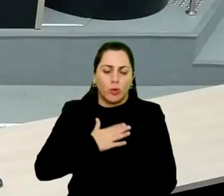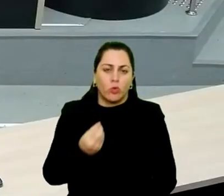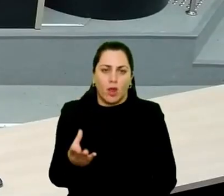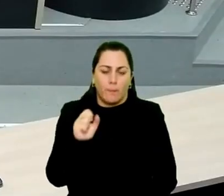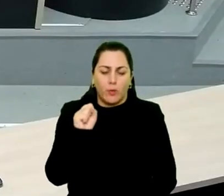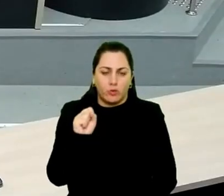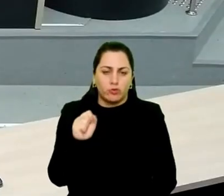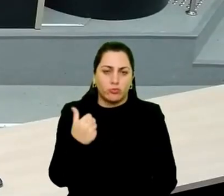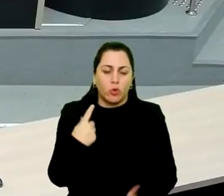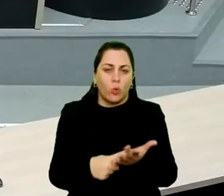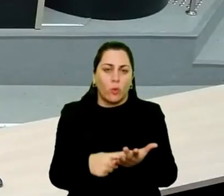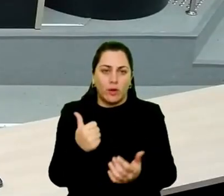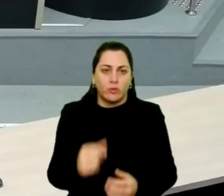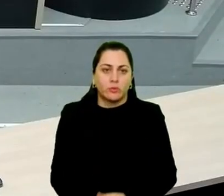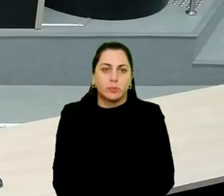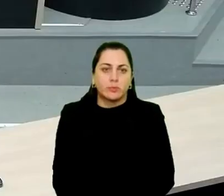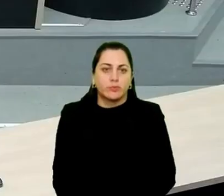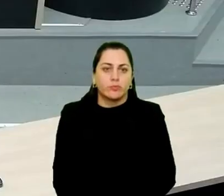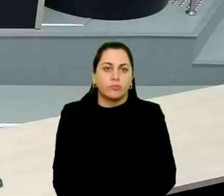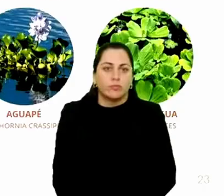por favor. Combinado. Então, pode colocar mais 5 minutos, por favor.